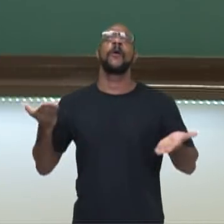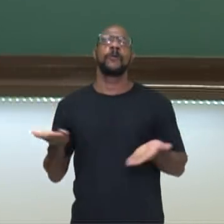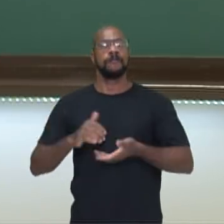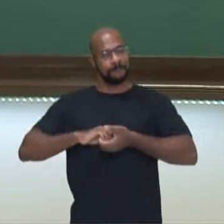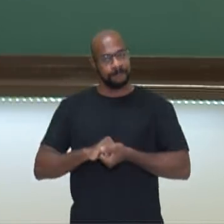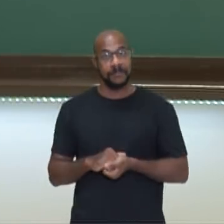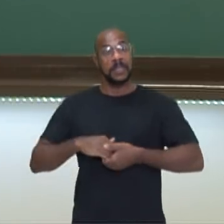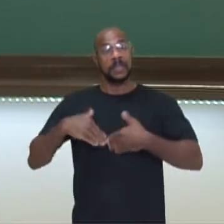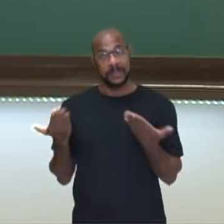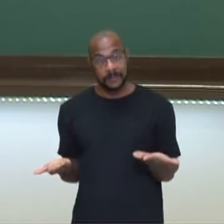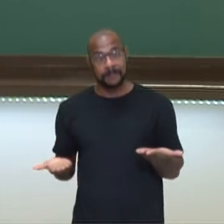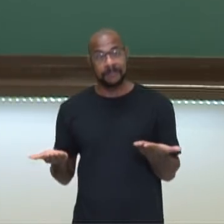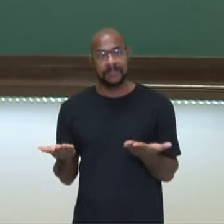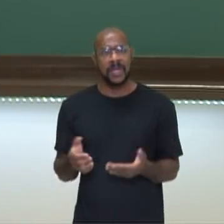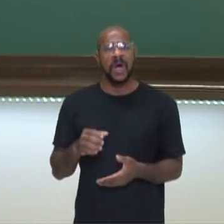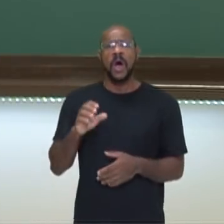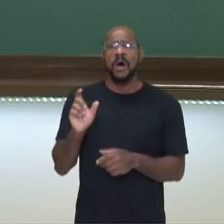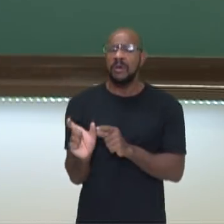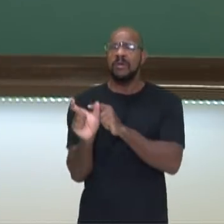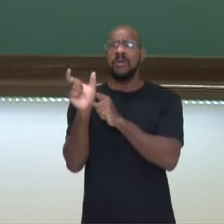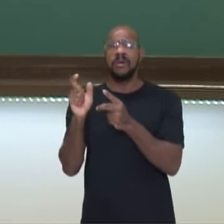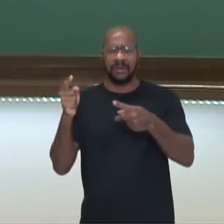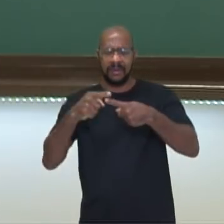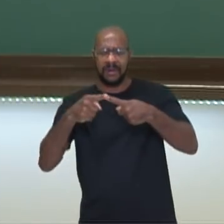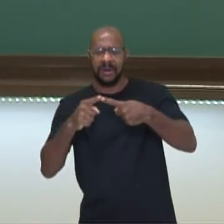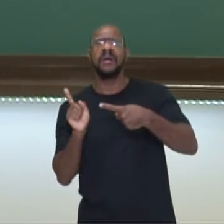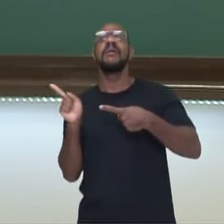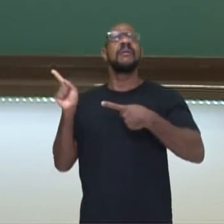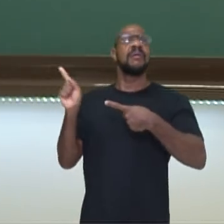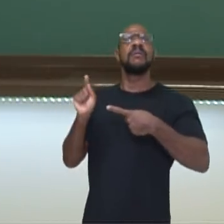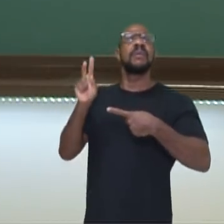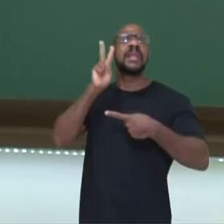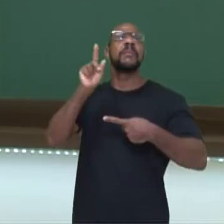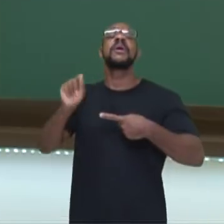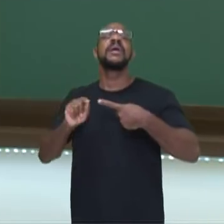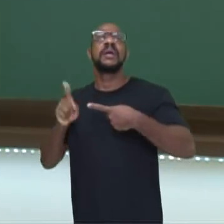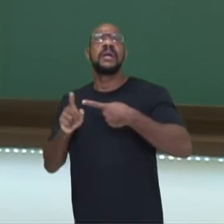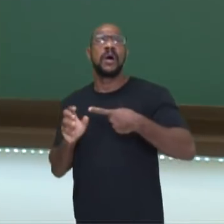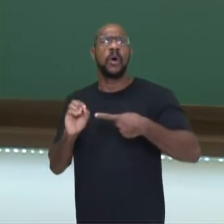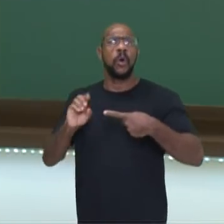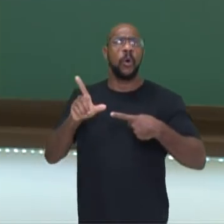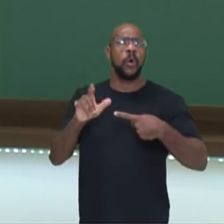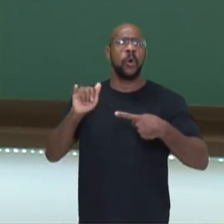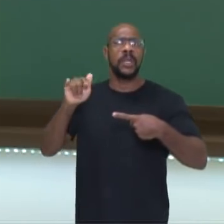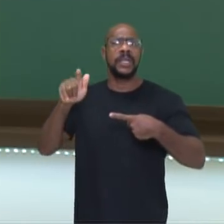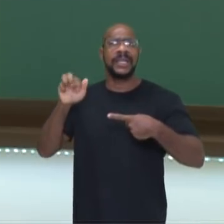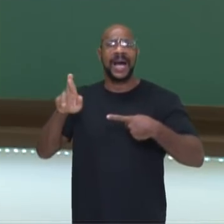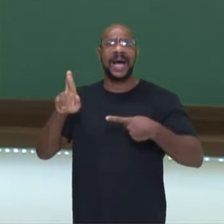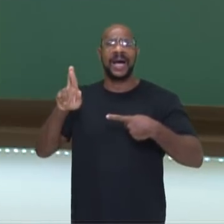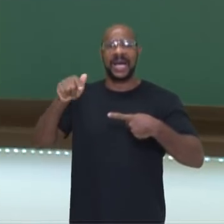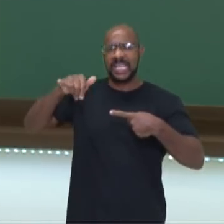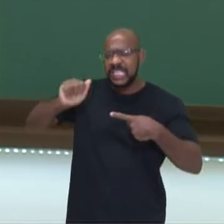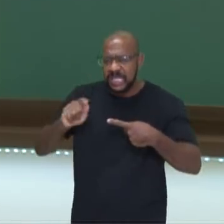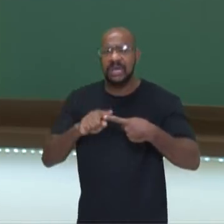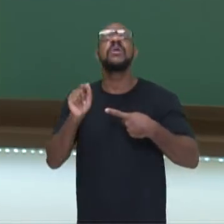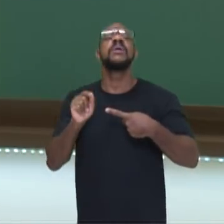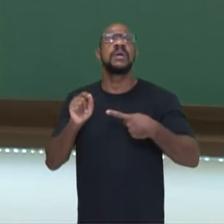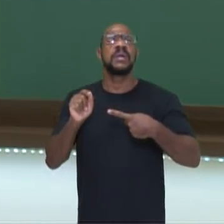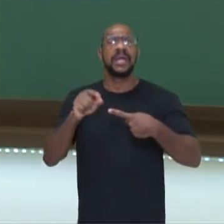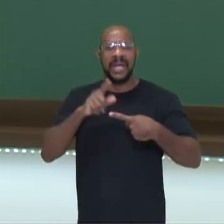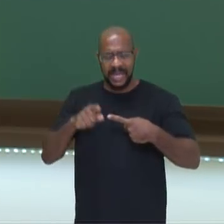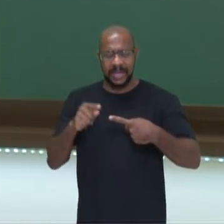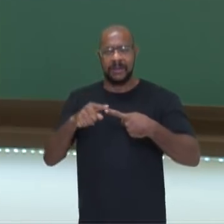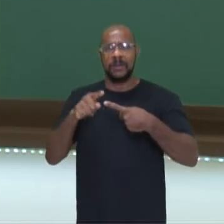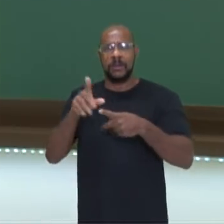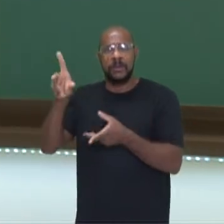Então, primeiro, oligarquia. Lembrou o que é? Olha aí. A palavra oligarquia vem do